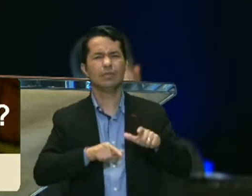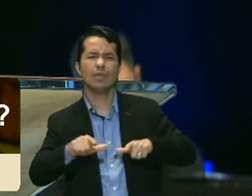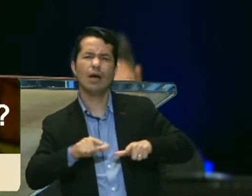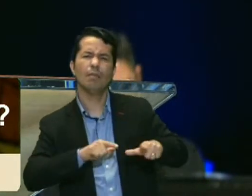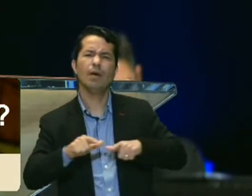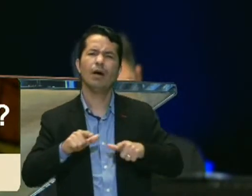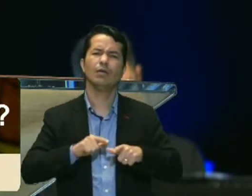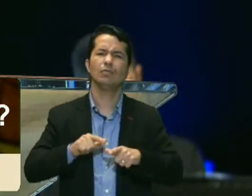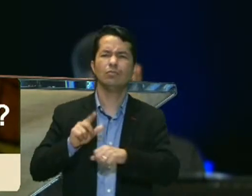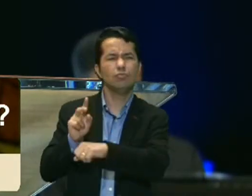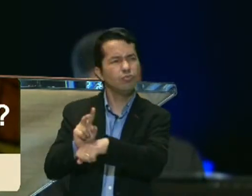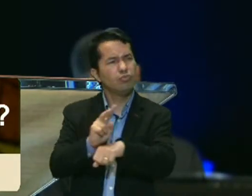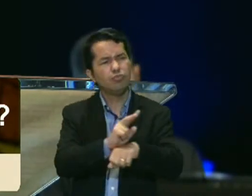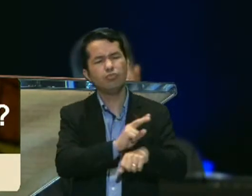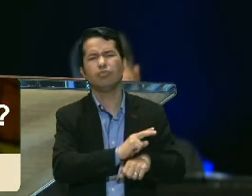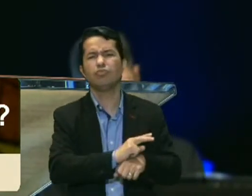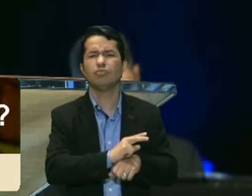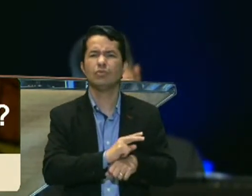Obrigado.